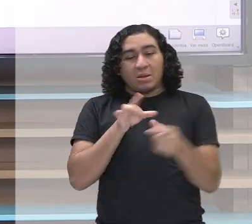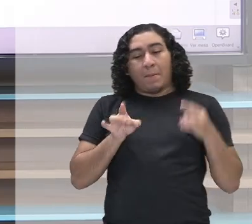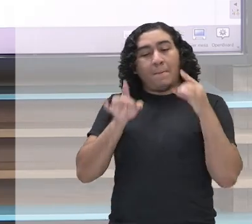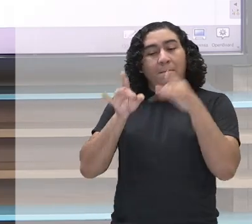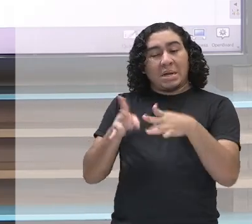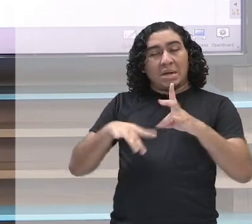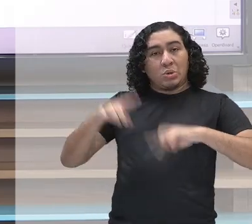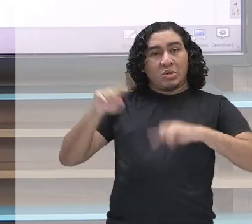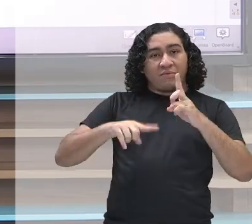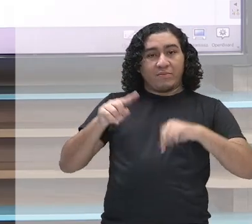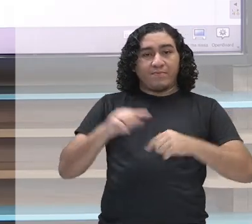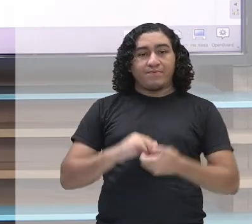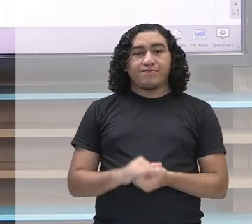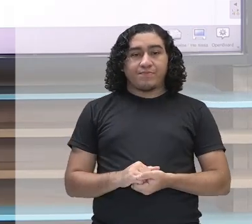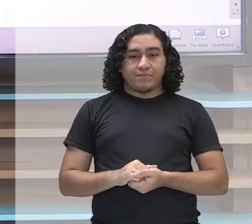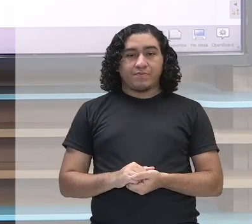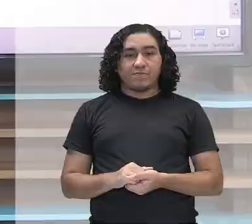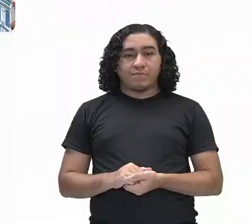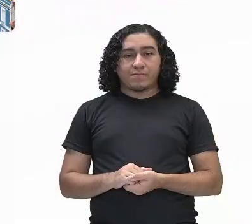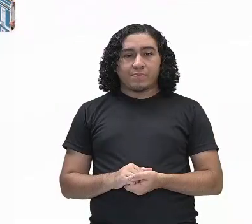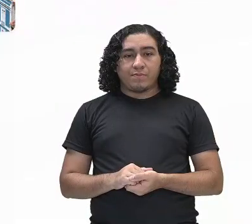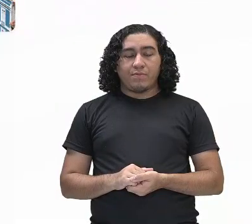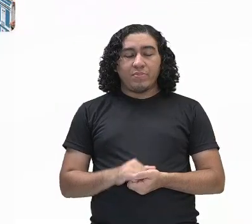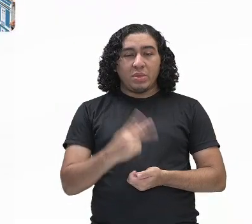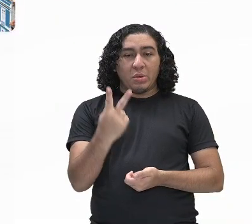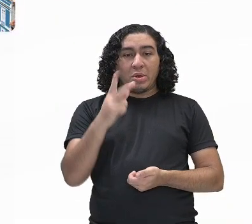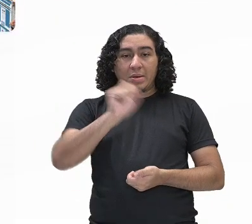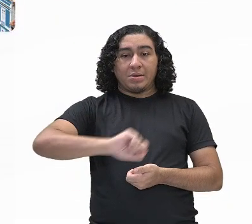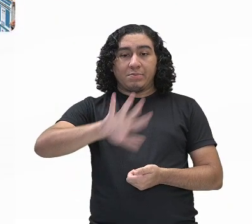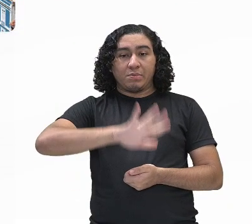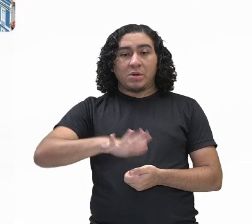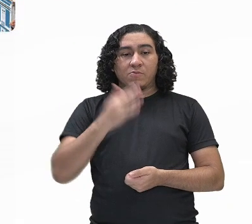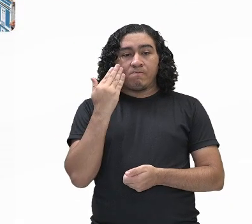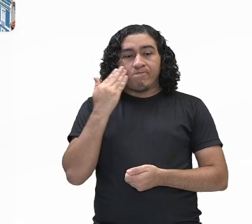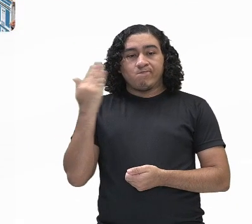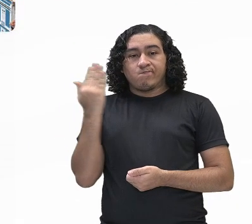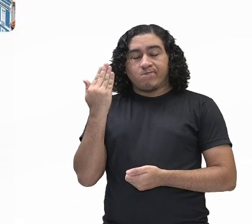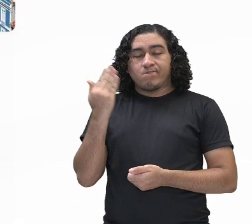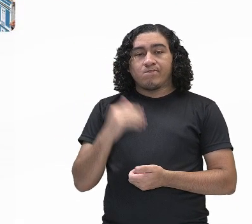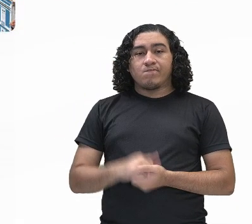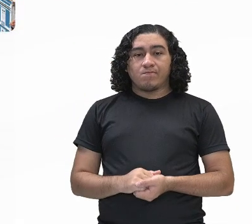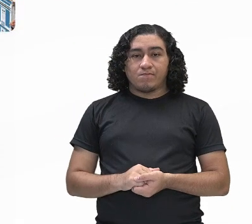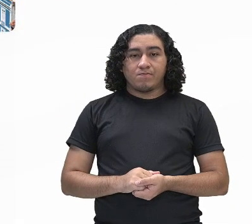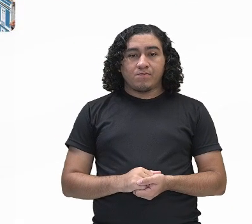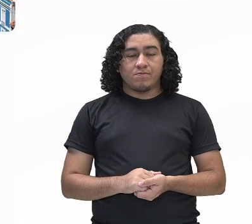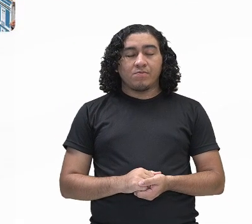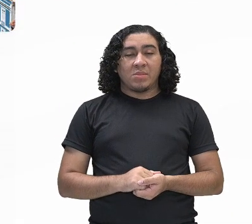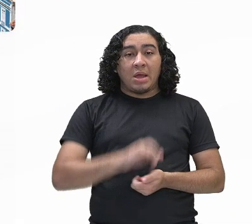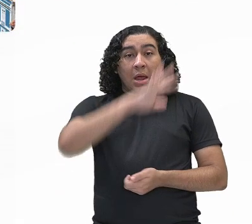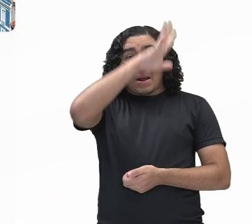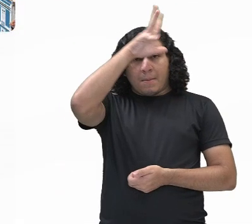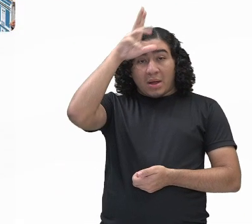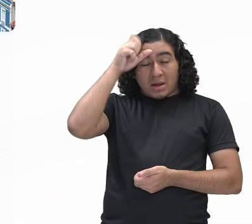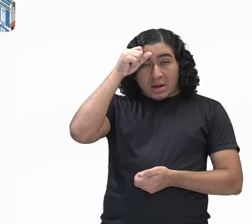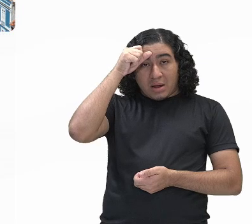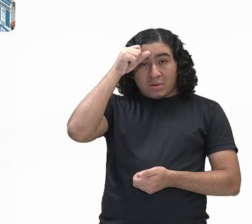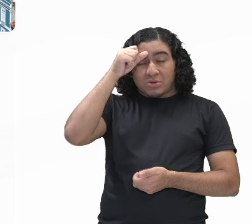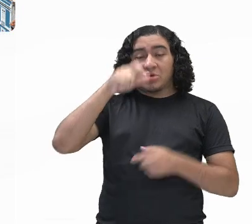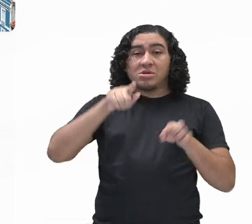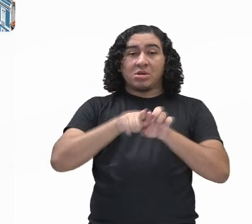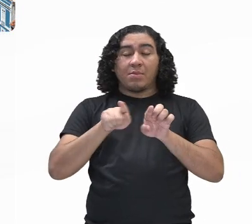aquele monopólio. E aí, duas imagens para a gente ver as cidades, né? A gente tem aí tanto Manaus quanto Belém atualmente,